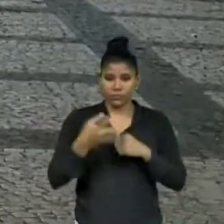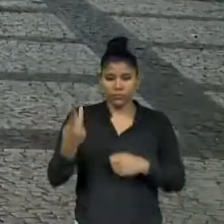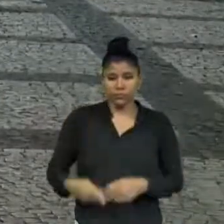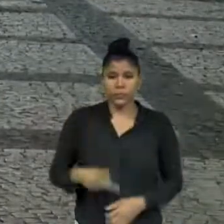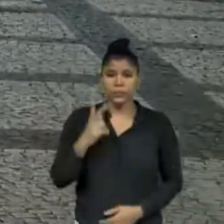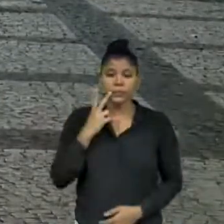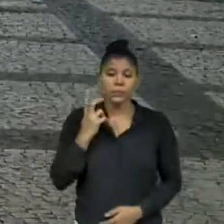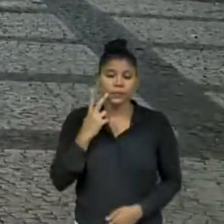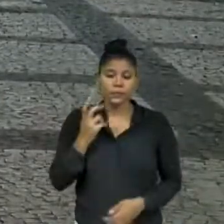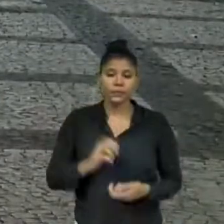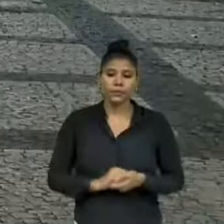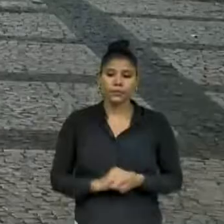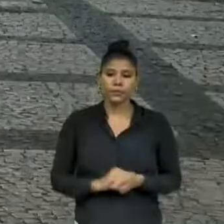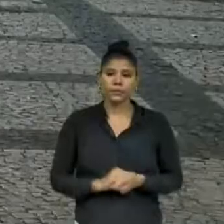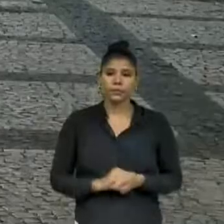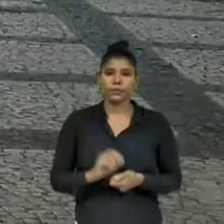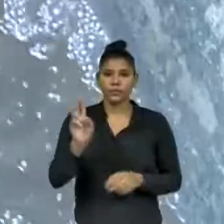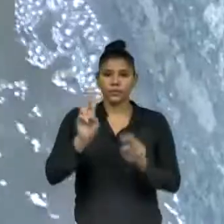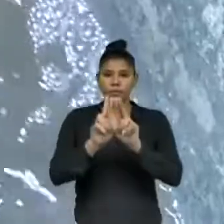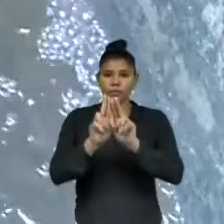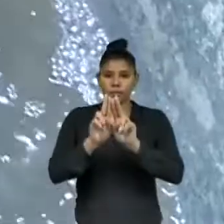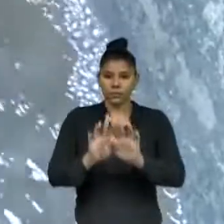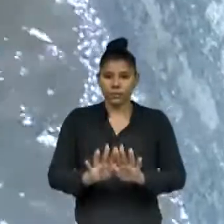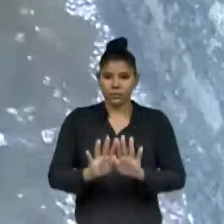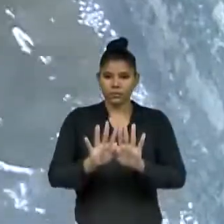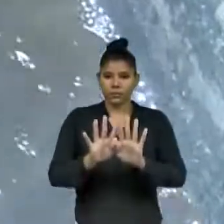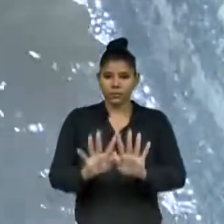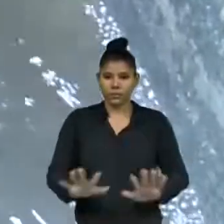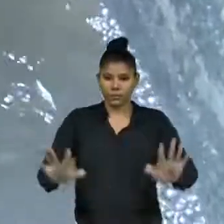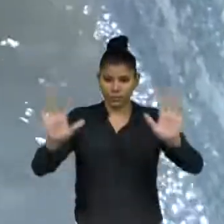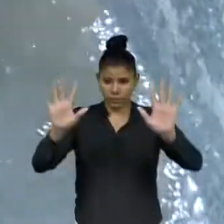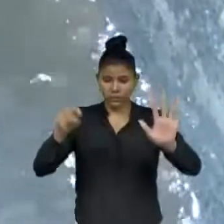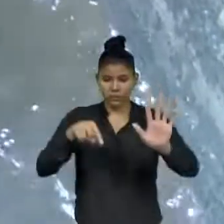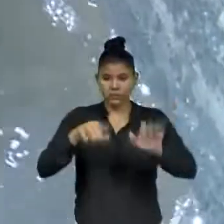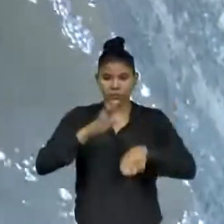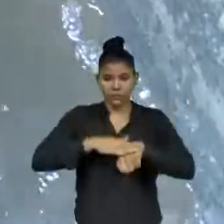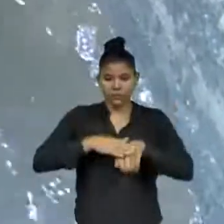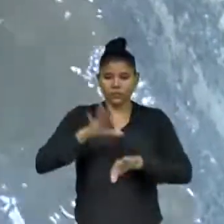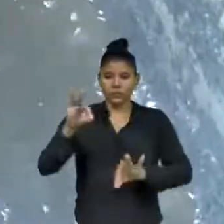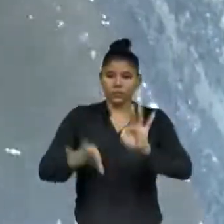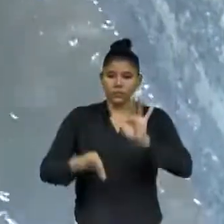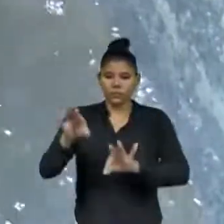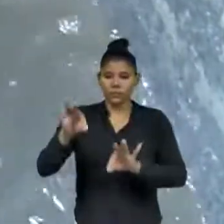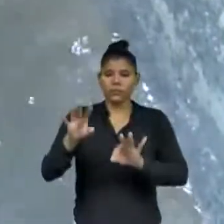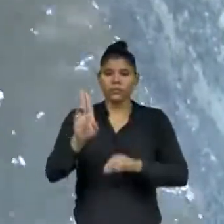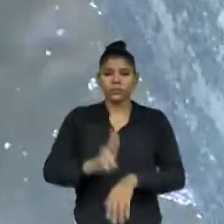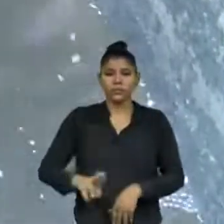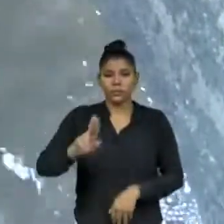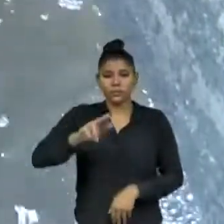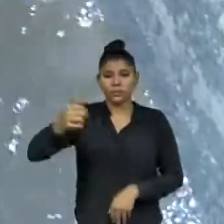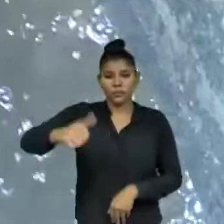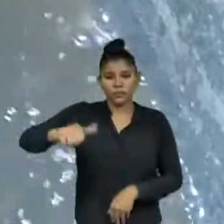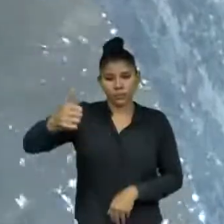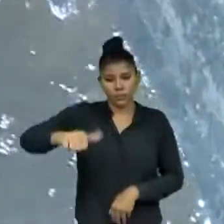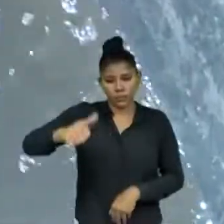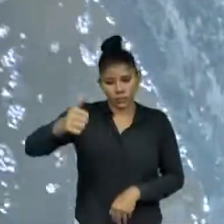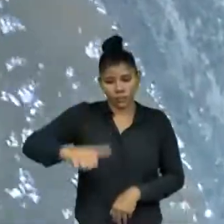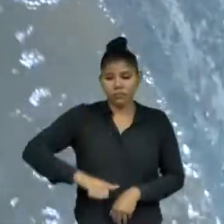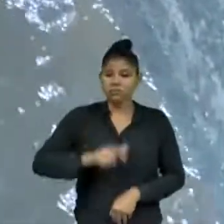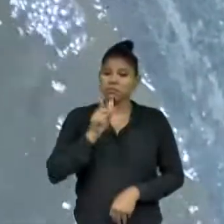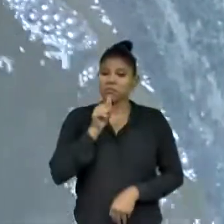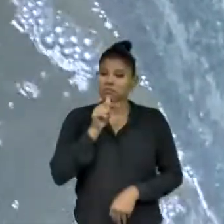Liderados pela Universidade Federal do Ceará, o trabalho ocorre por meio da análise de amostra recolhida nas